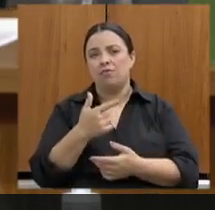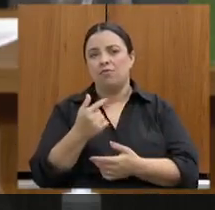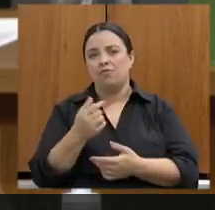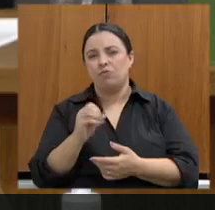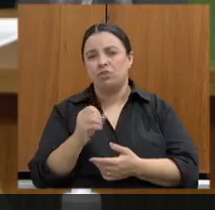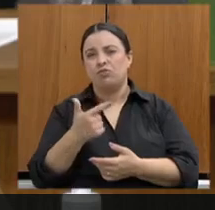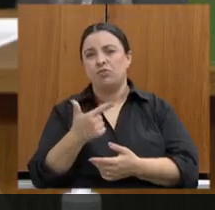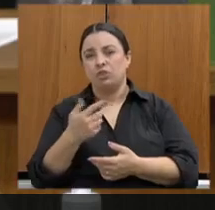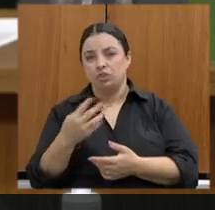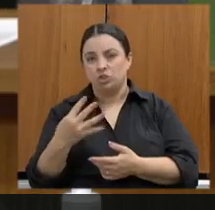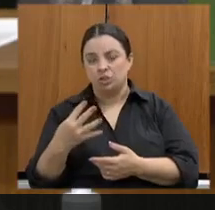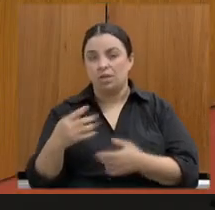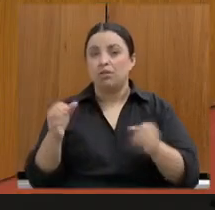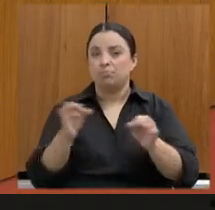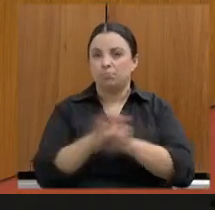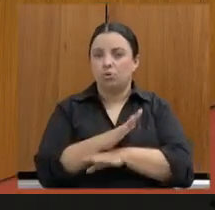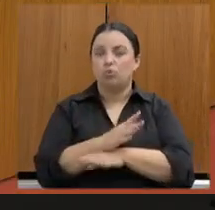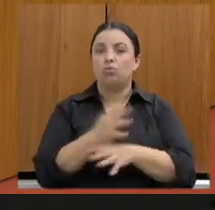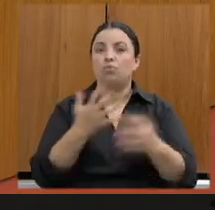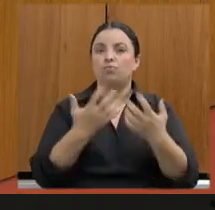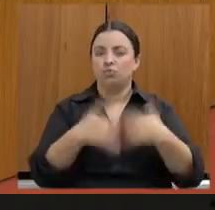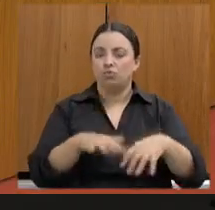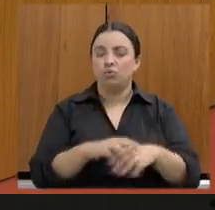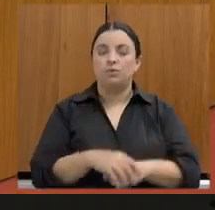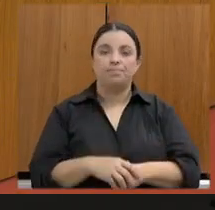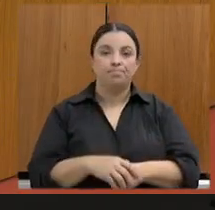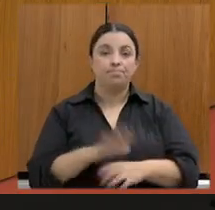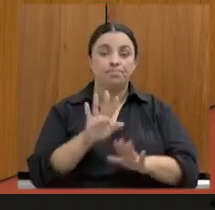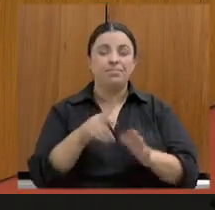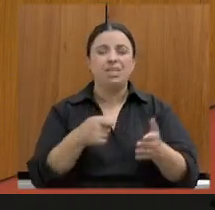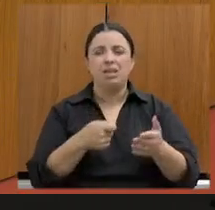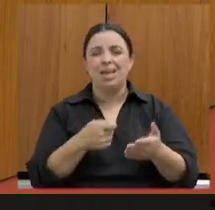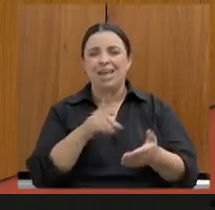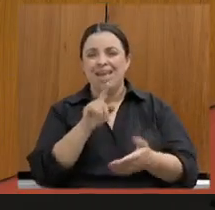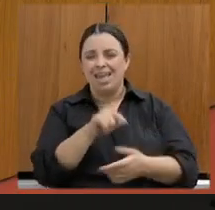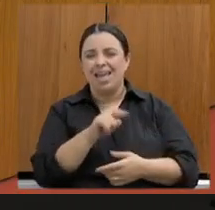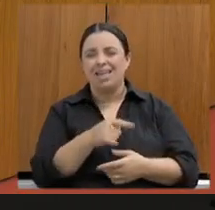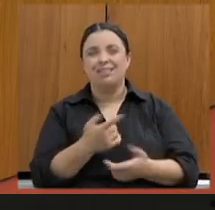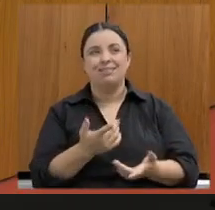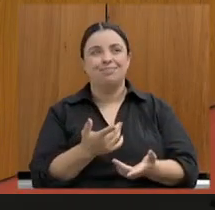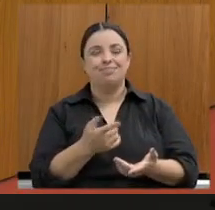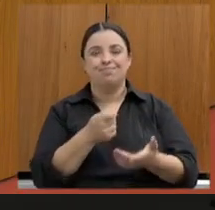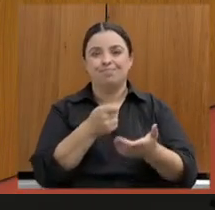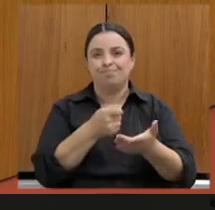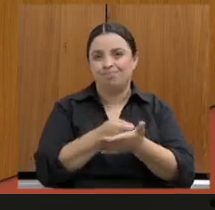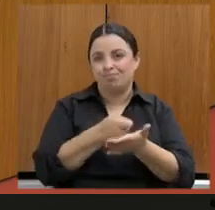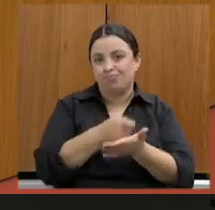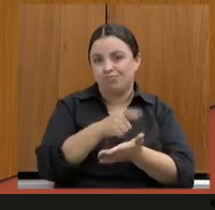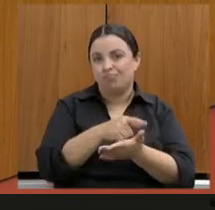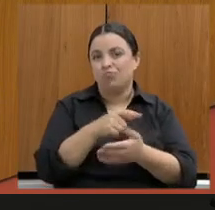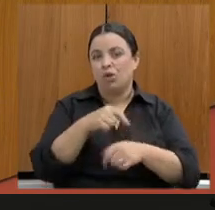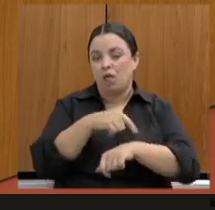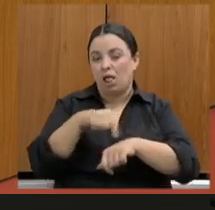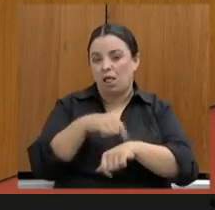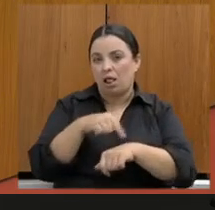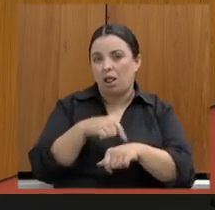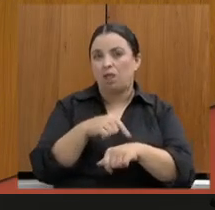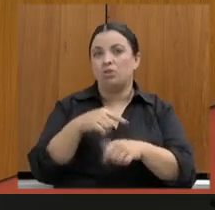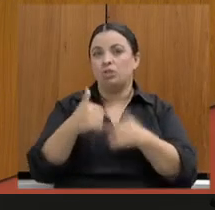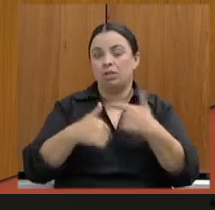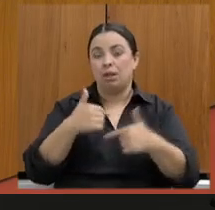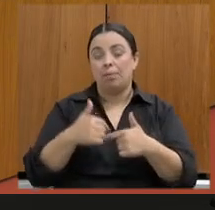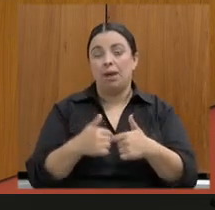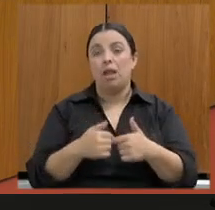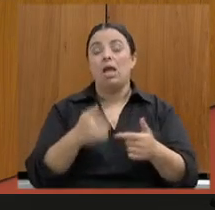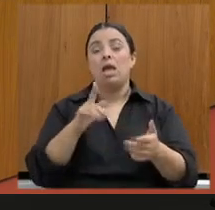só complementando eles ouviu que a provocação da carga horária Eles estão cobrando é porque que o comando não